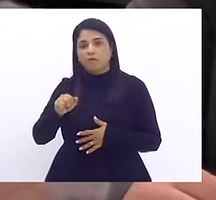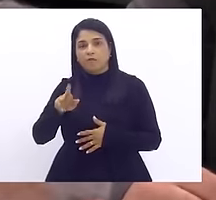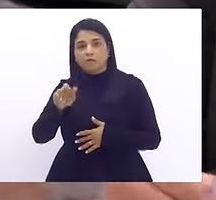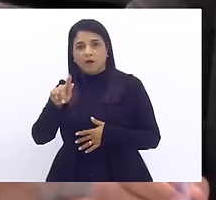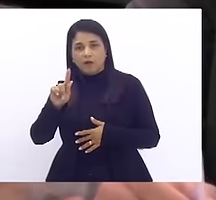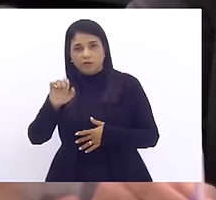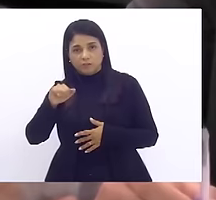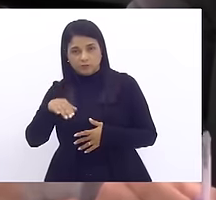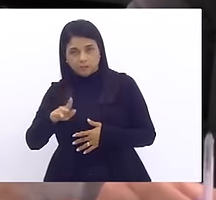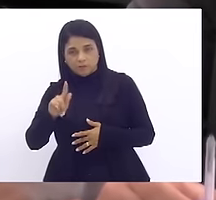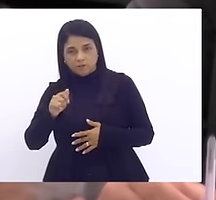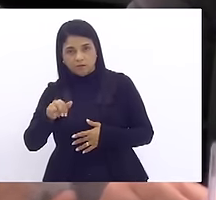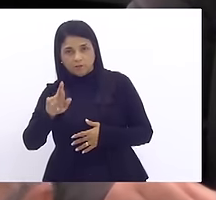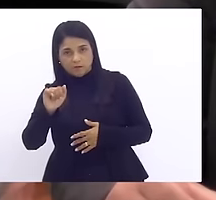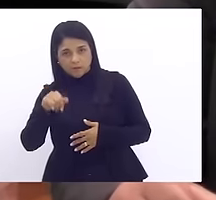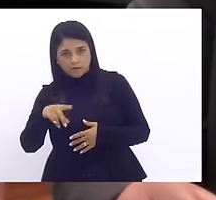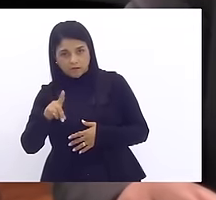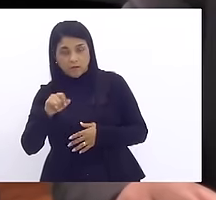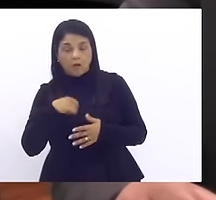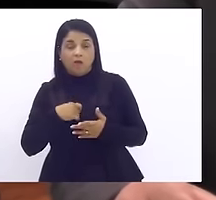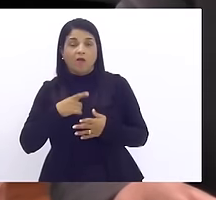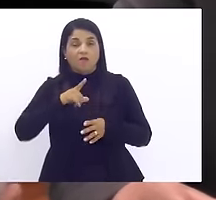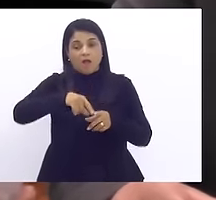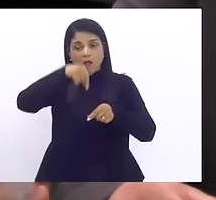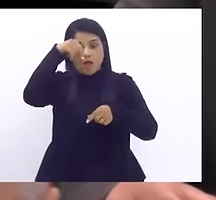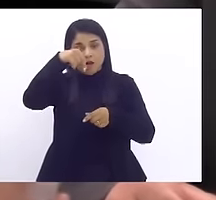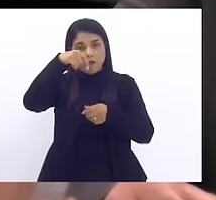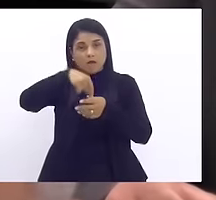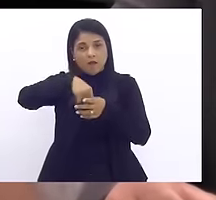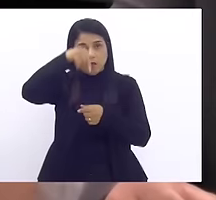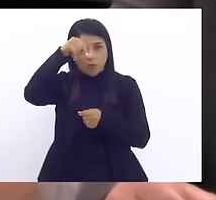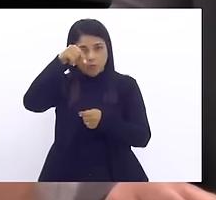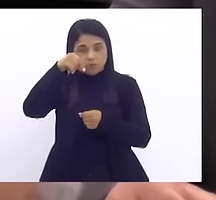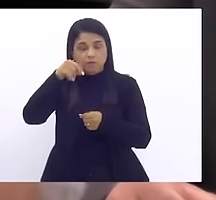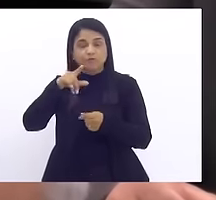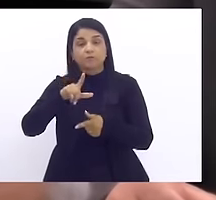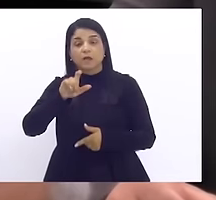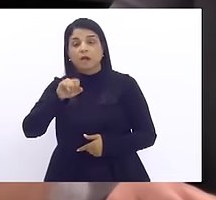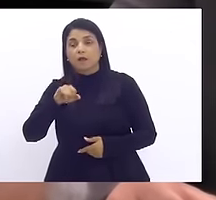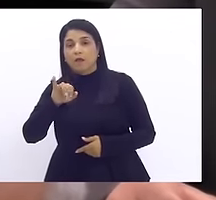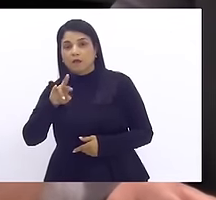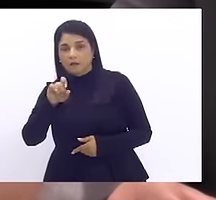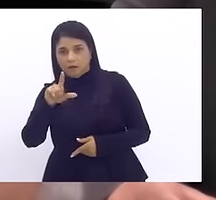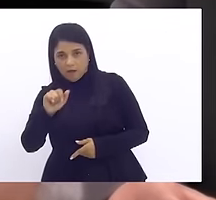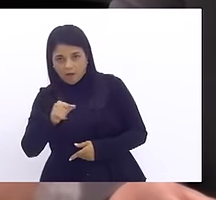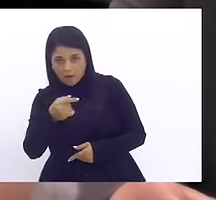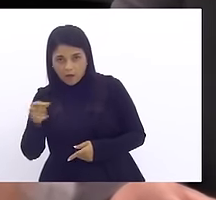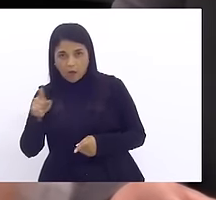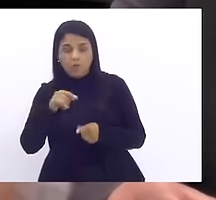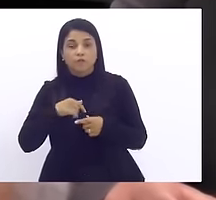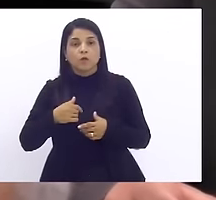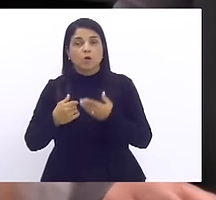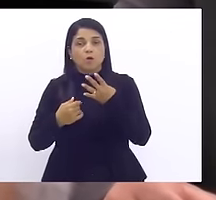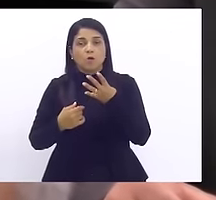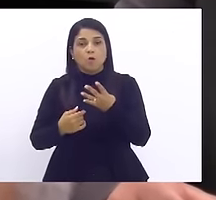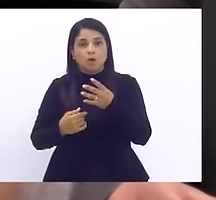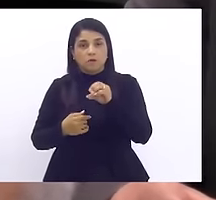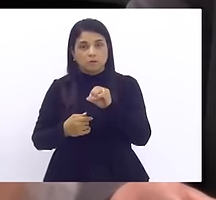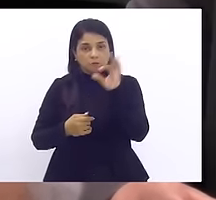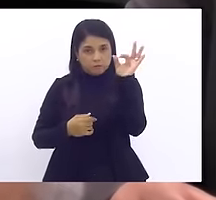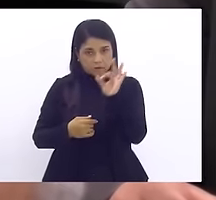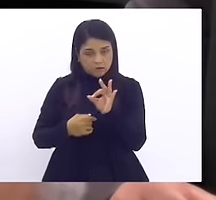particular quando vai a leilão ou quando é retirado pelo proprietário 15% do valor que o Detro recebe Repassa para